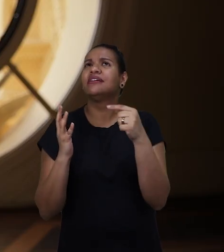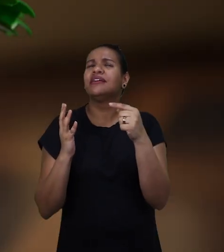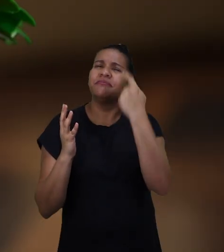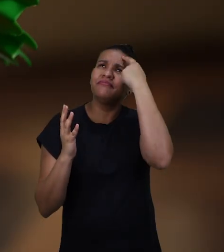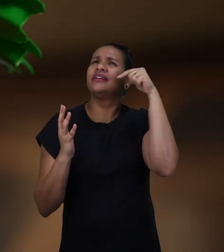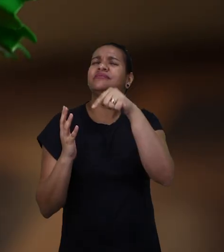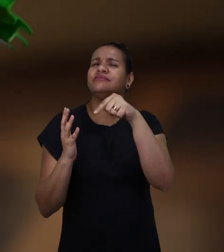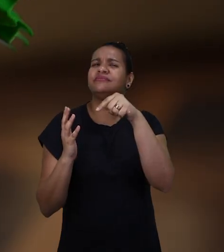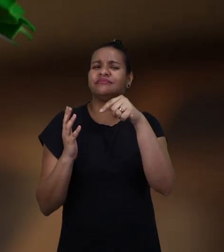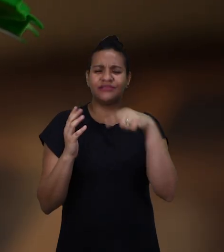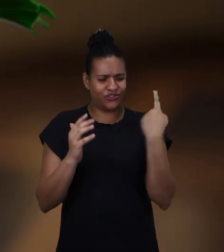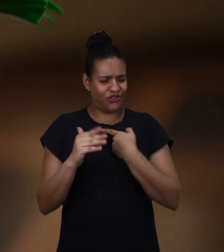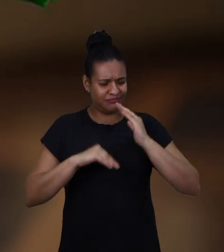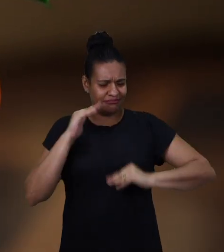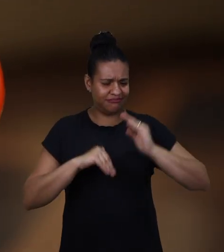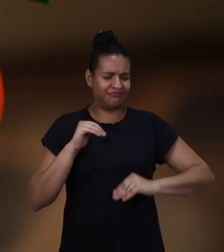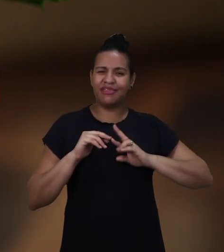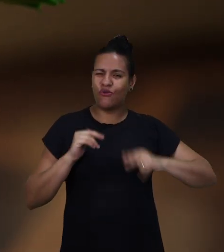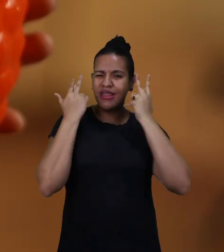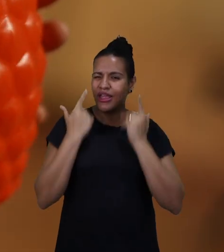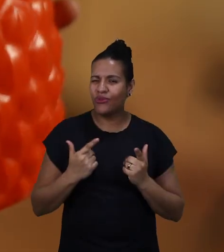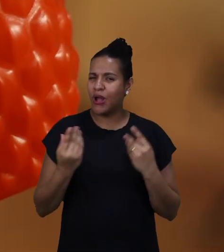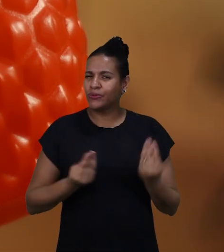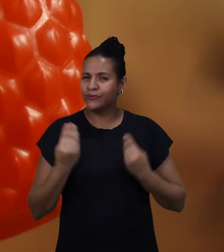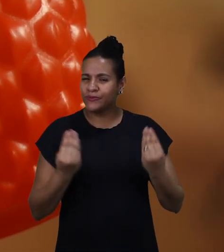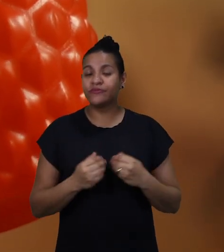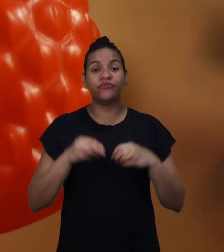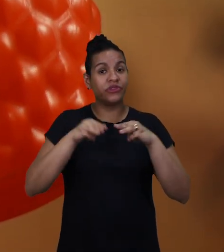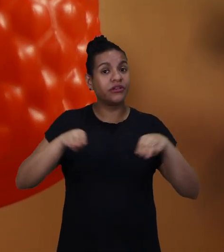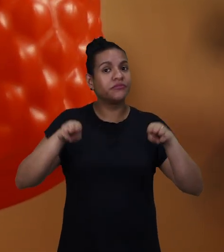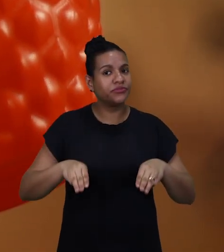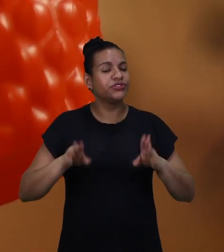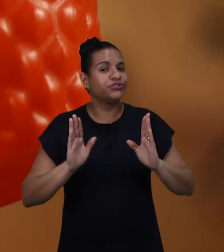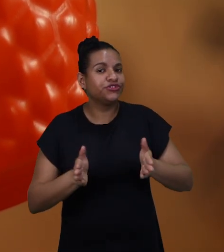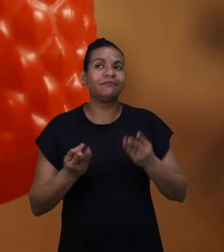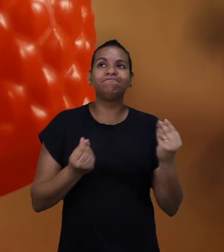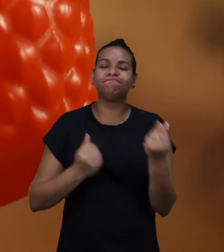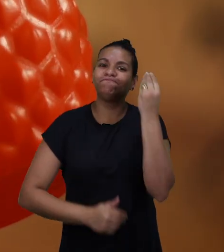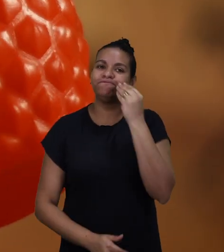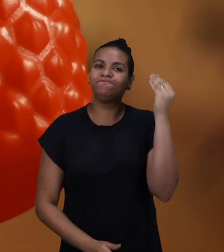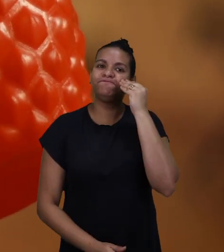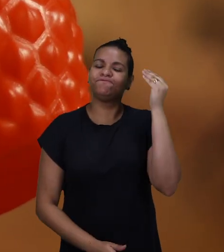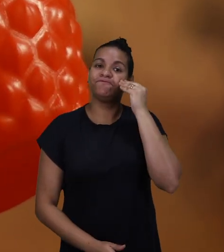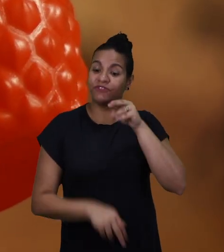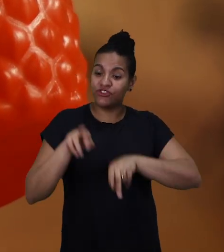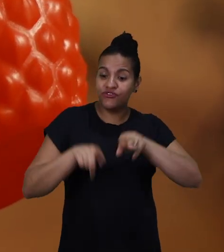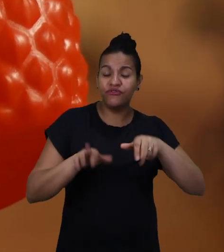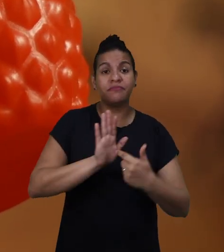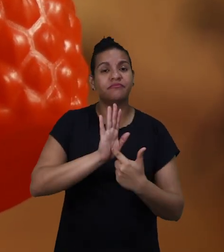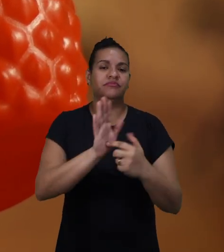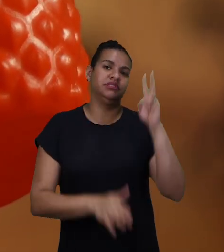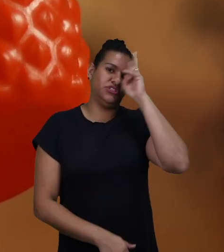menos natural. O museu tem buscado e encontrado várias formas de contar outras histórias.